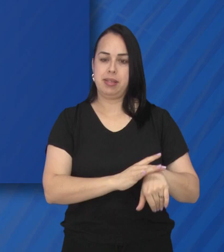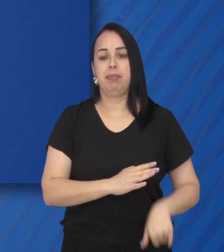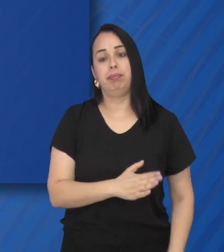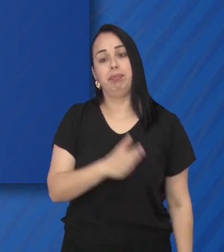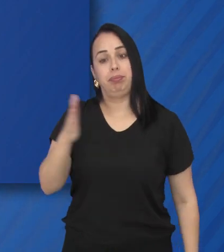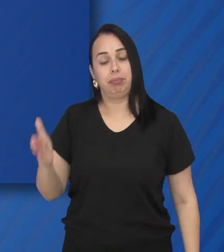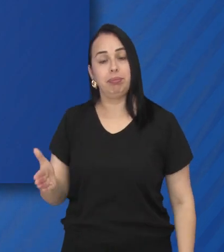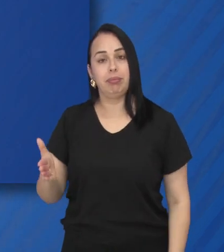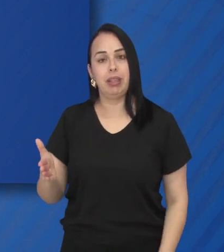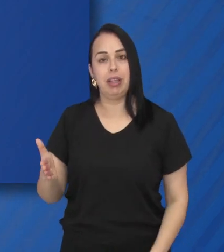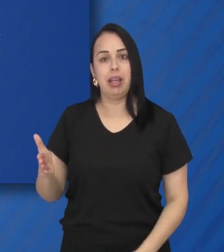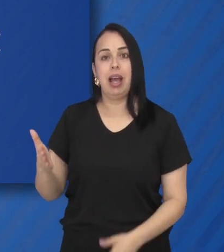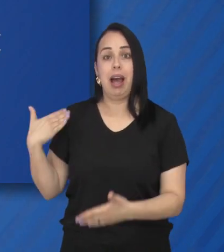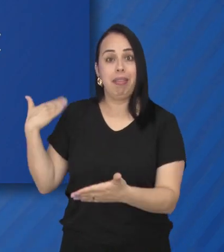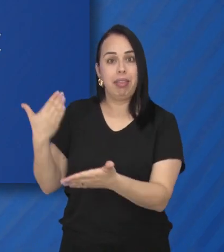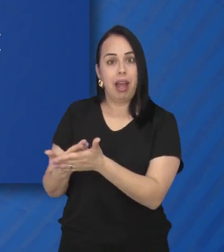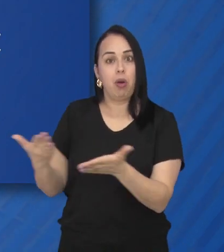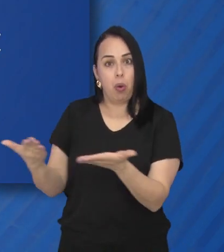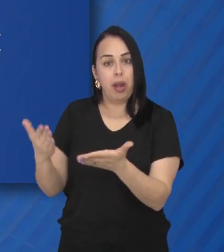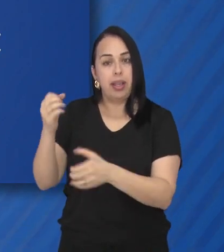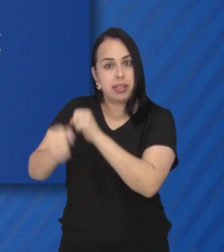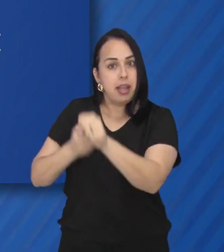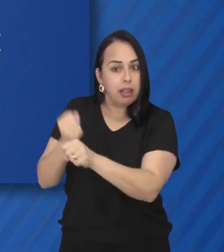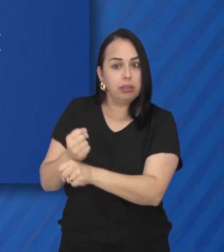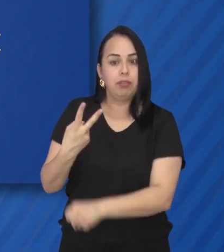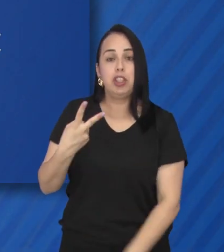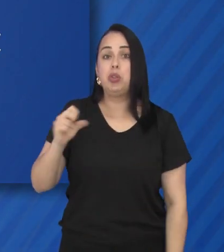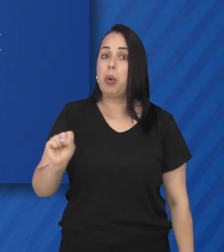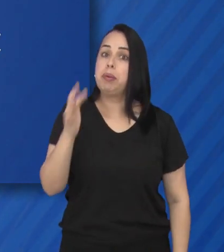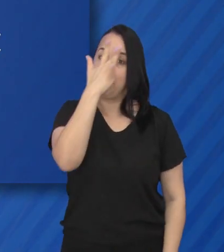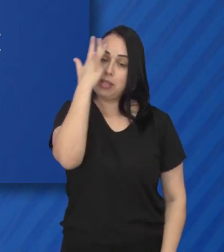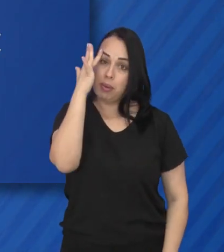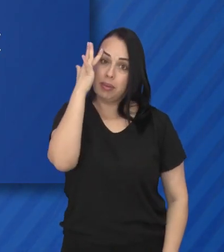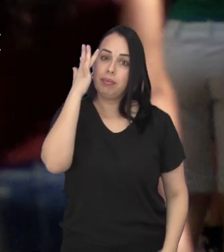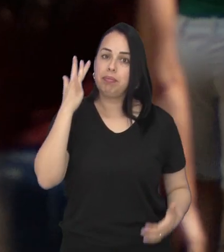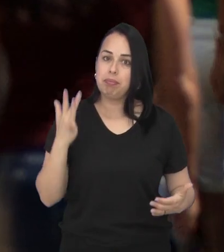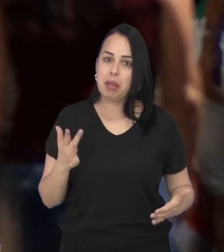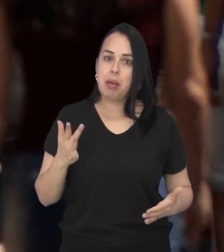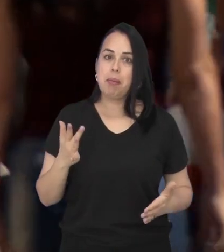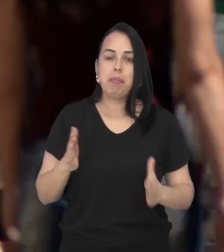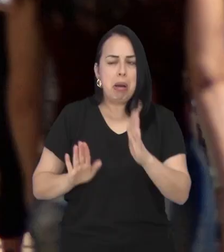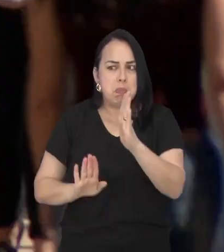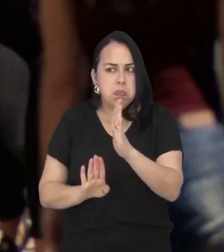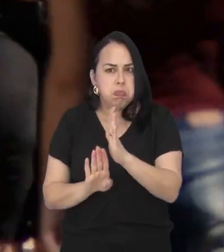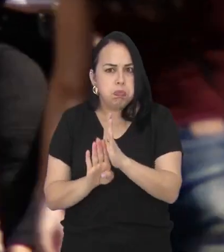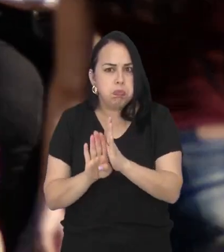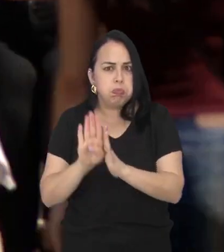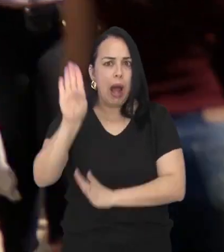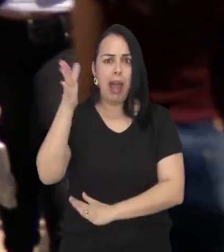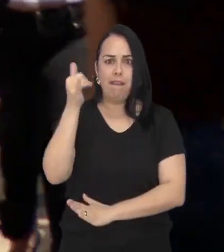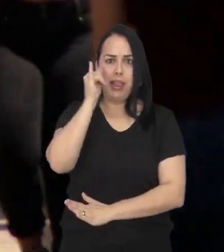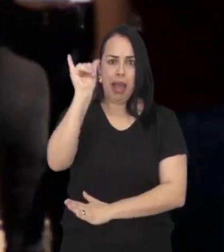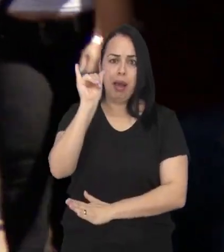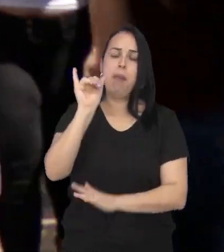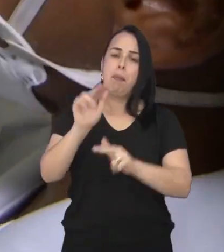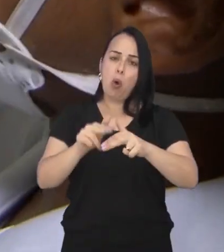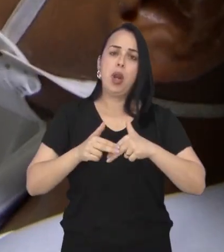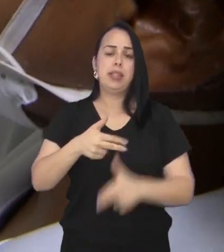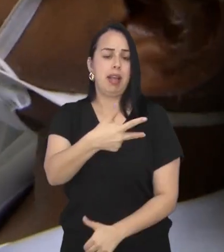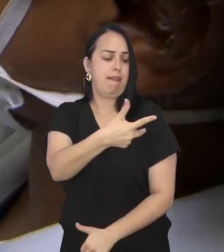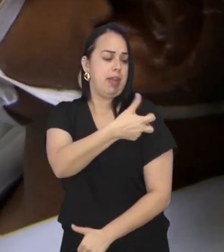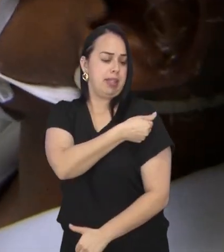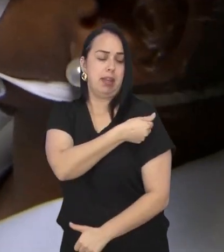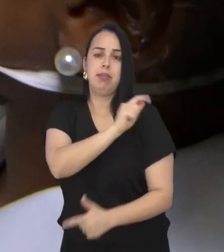em 2022 até agora foram 28 neste ano para não deixar os indicadores subirem